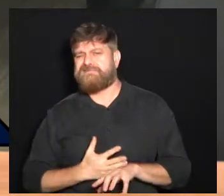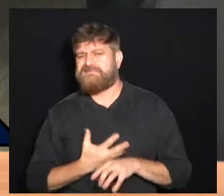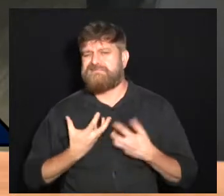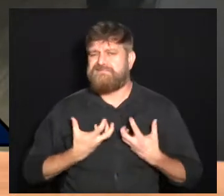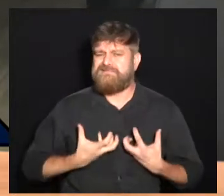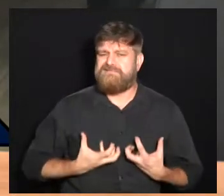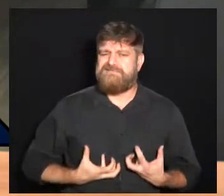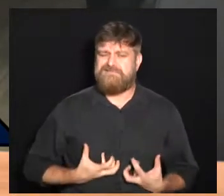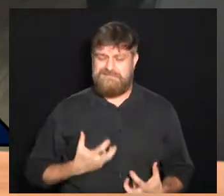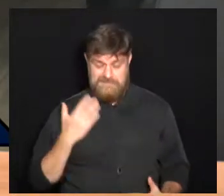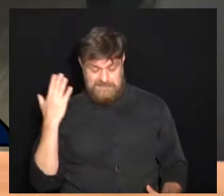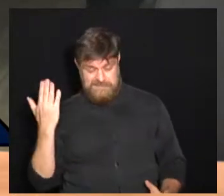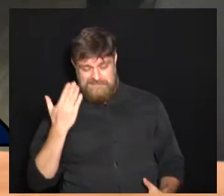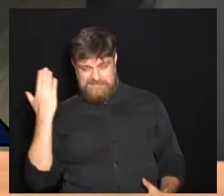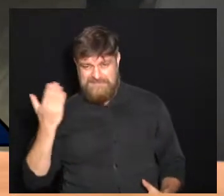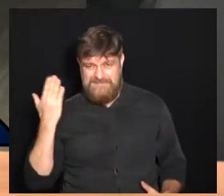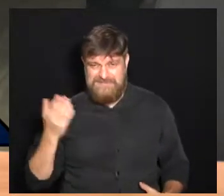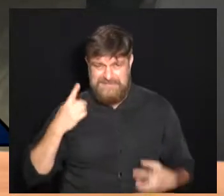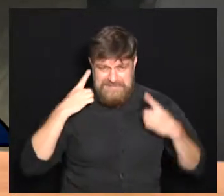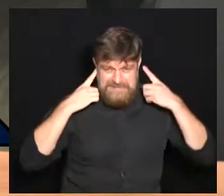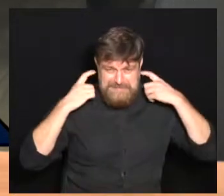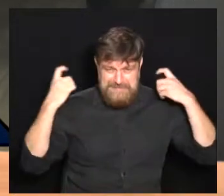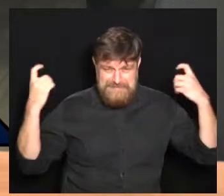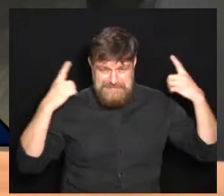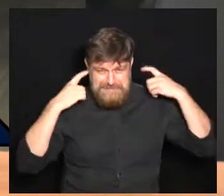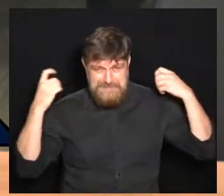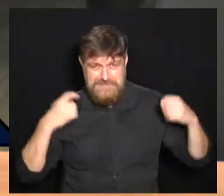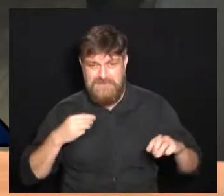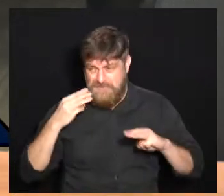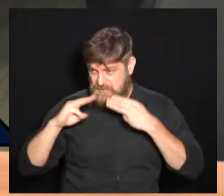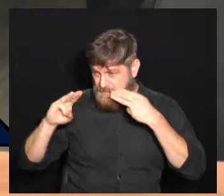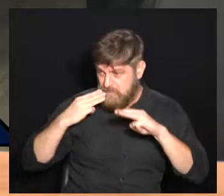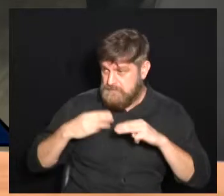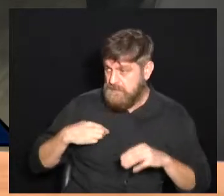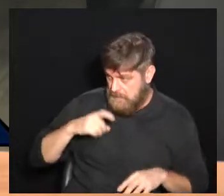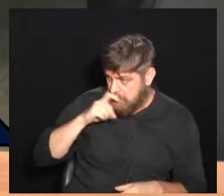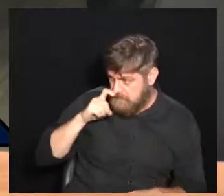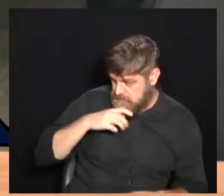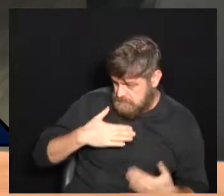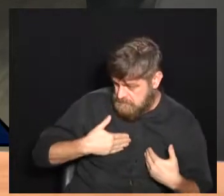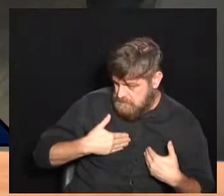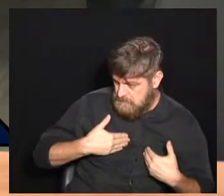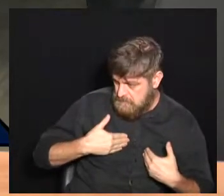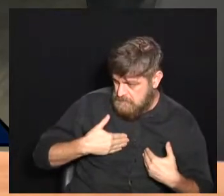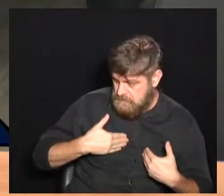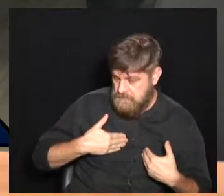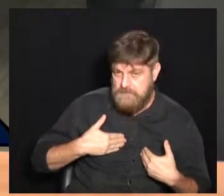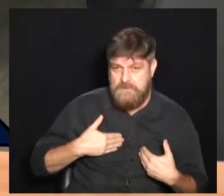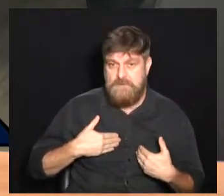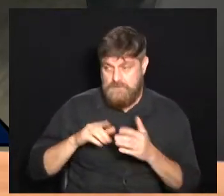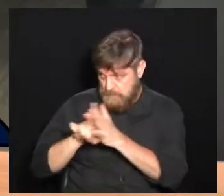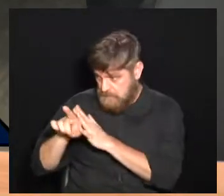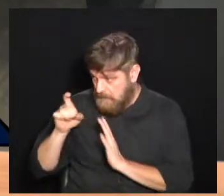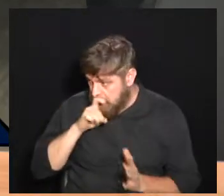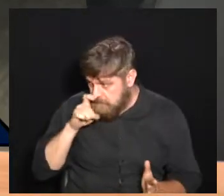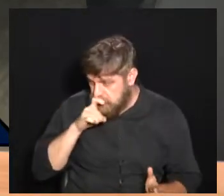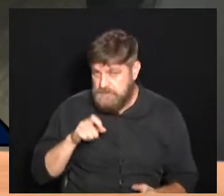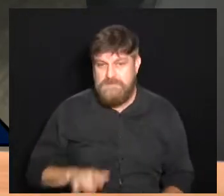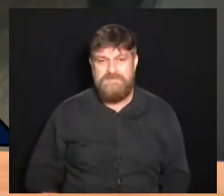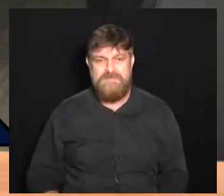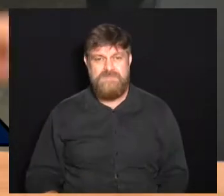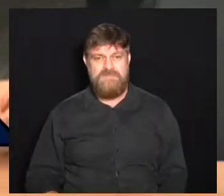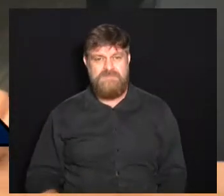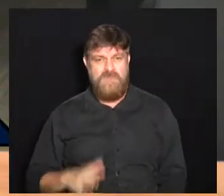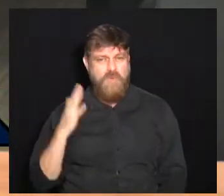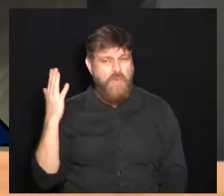mal-estar nas crianças, música tocando o tempo todo. De novo, estou mentindo aqui? Não. Música tocando, um ambiente que não